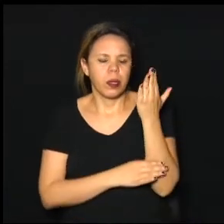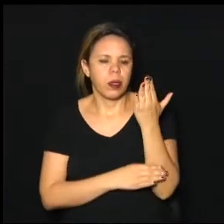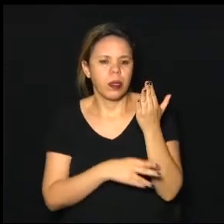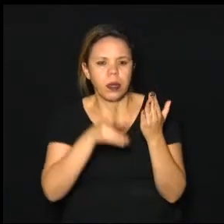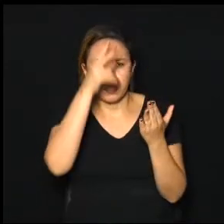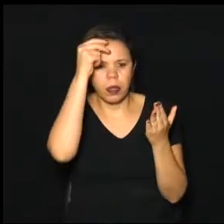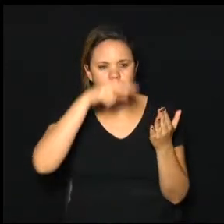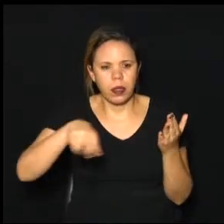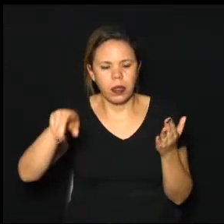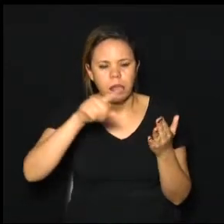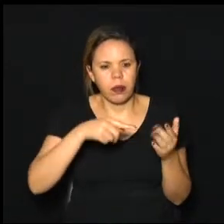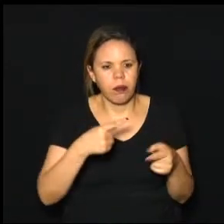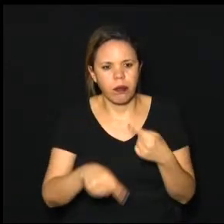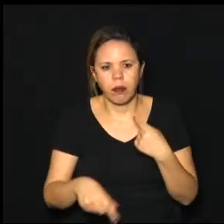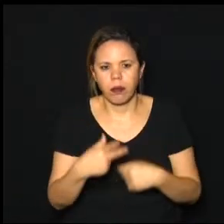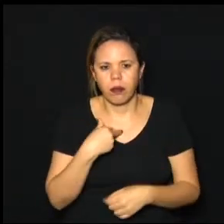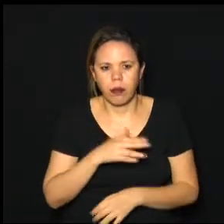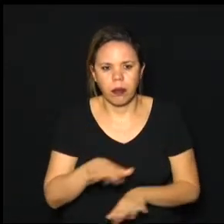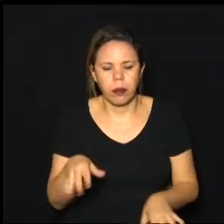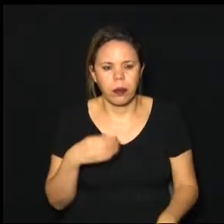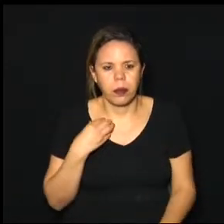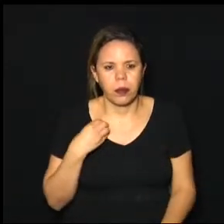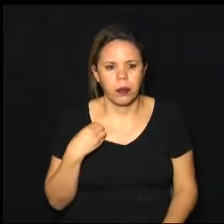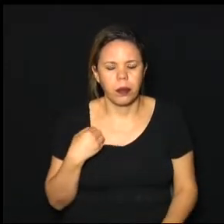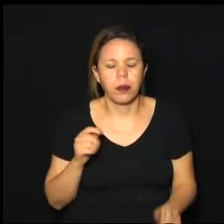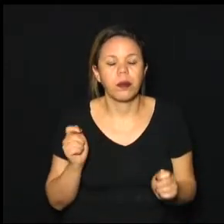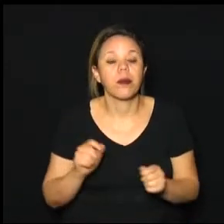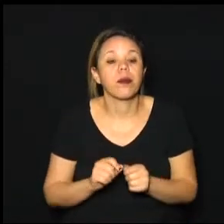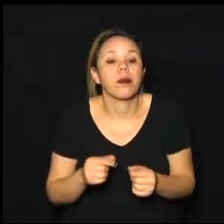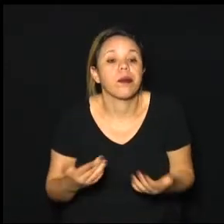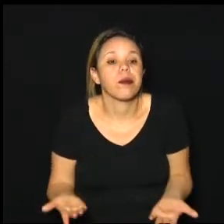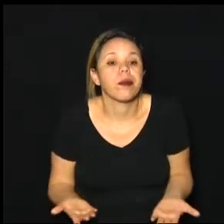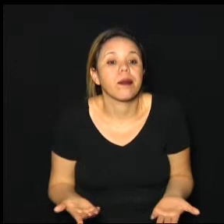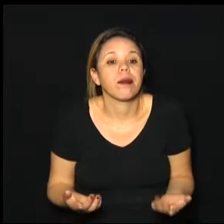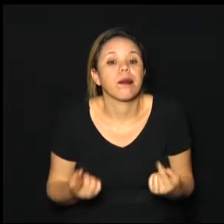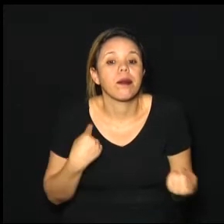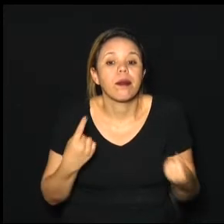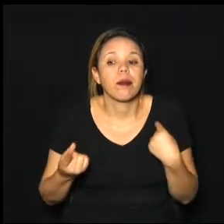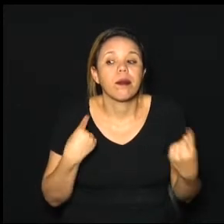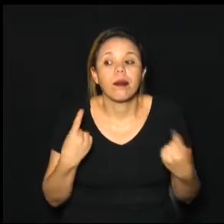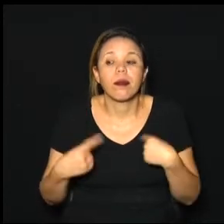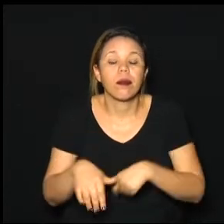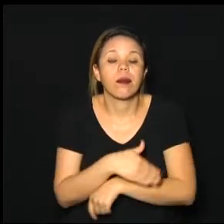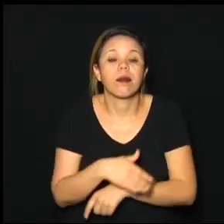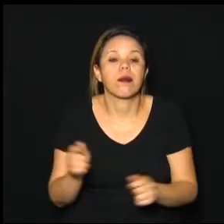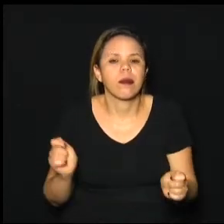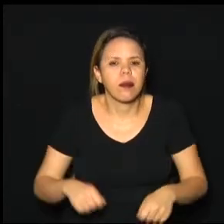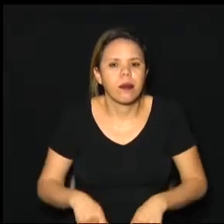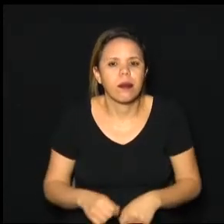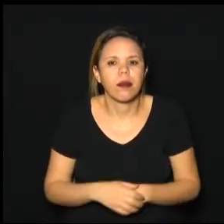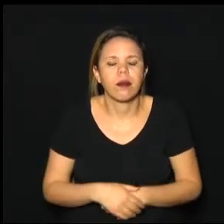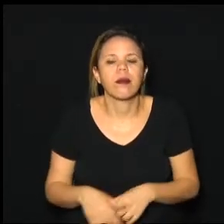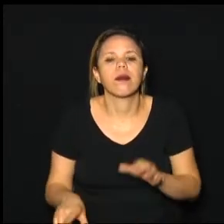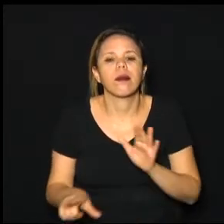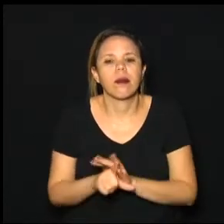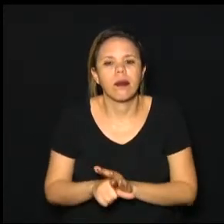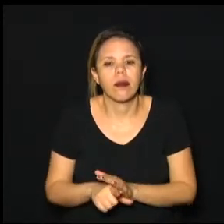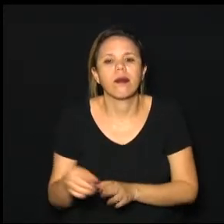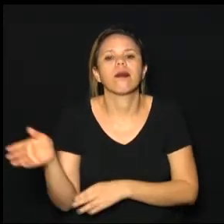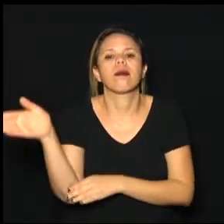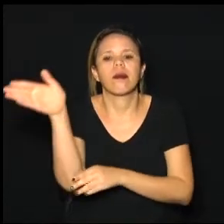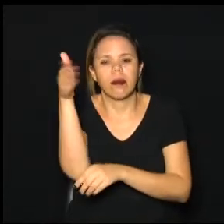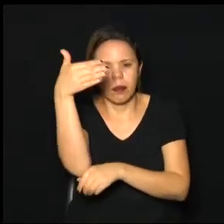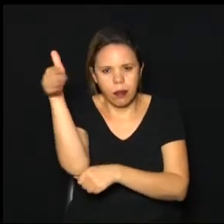públicas estão proibidos. E o que pode, então, em via pública, se é que pode alguma coisa? Pode. A lei permite as